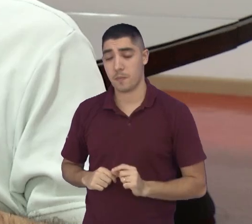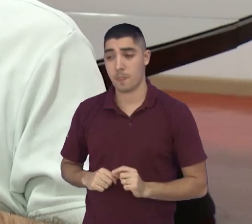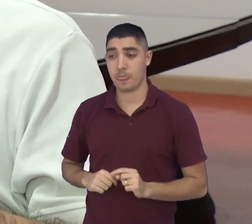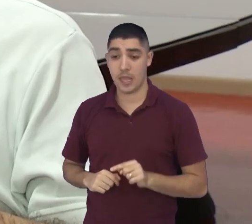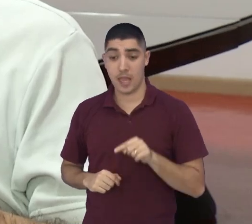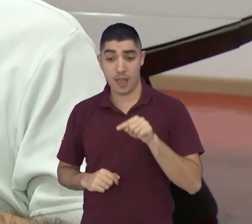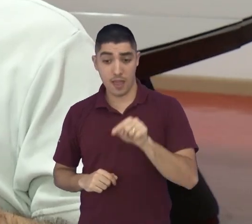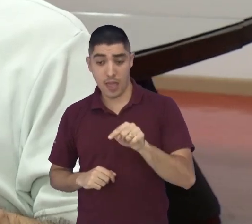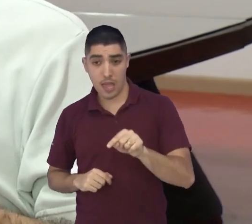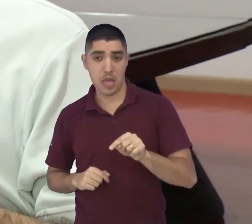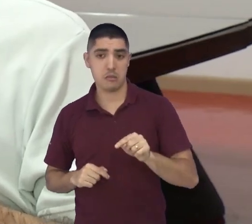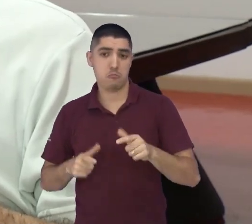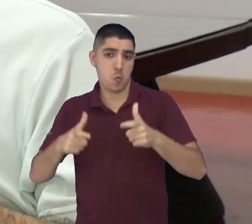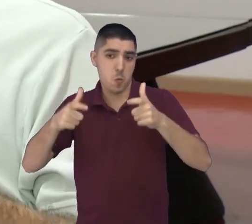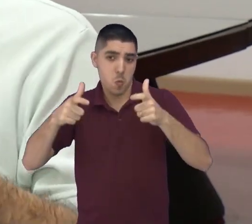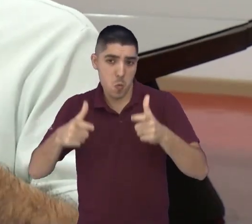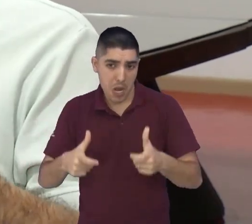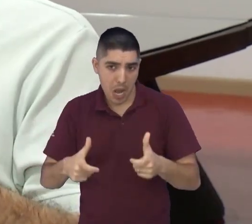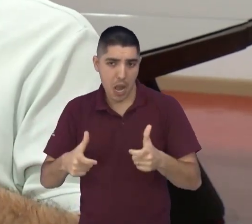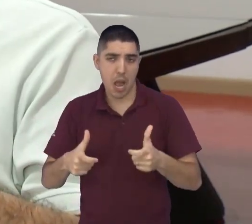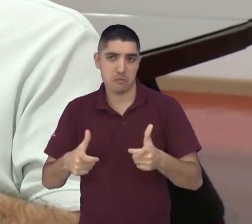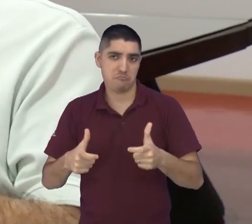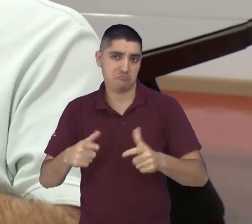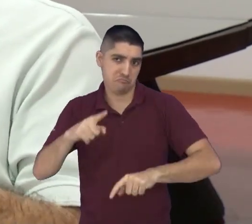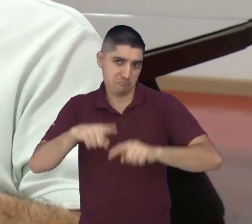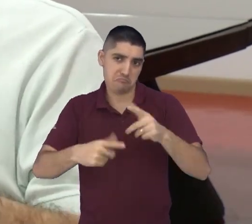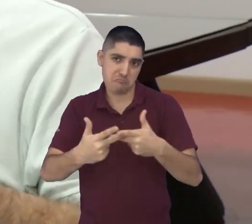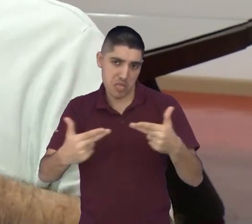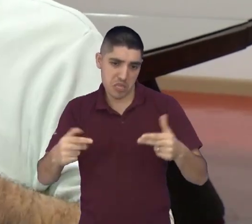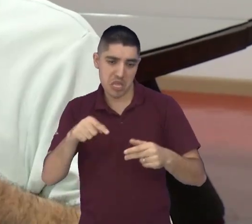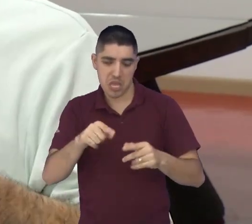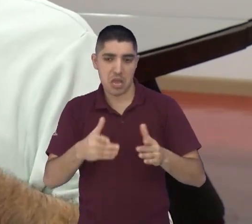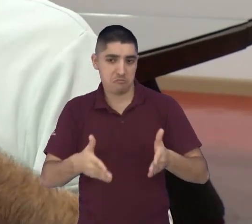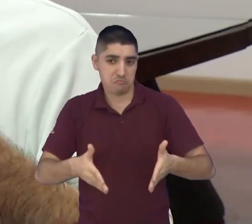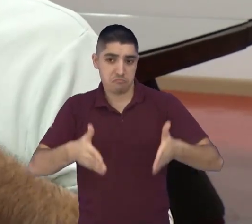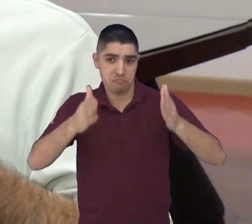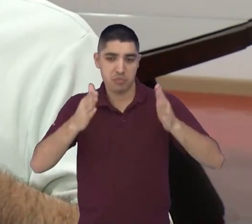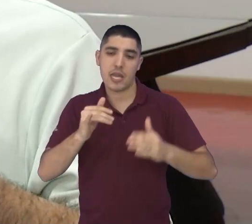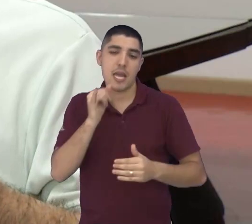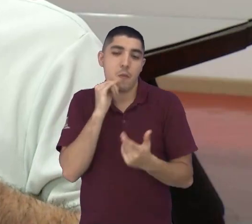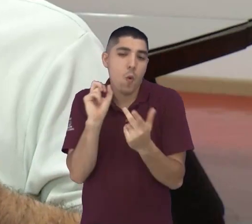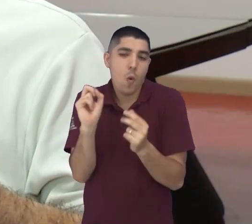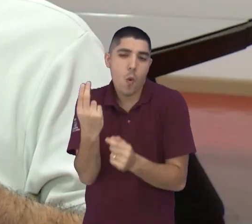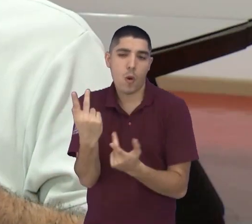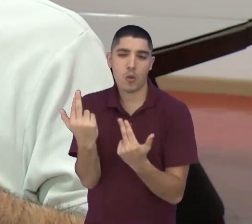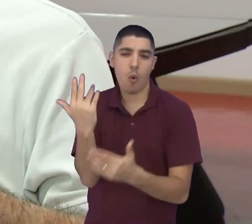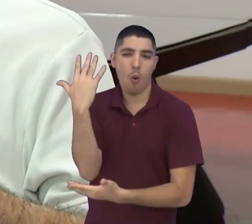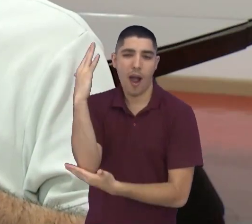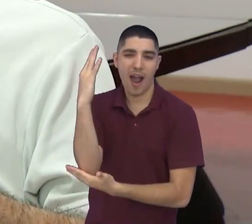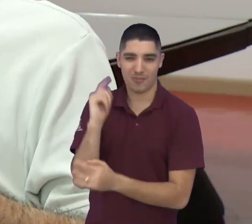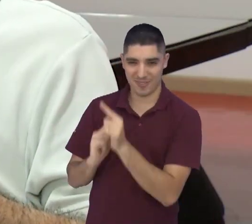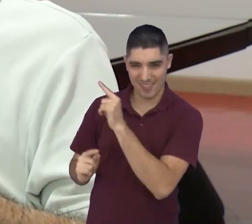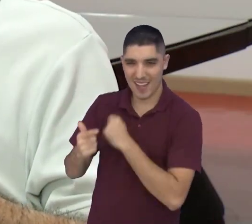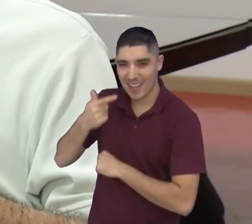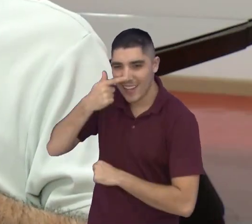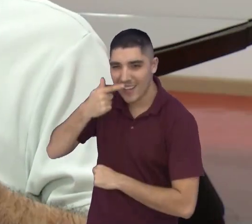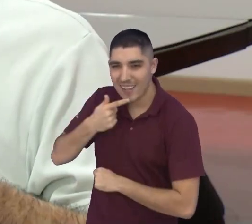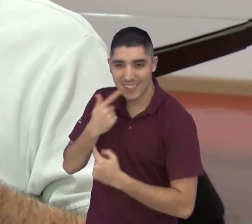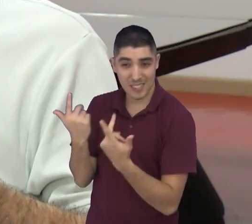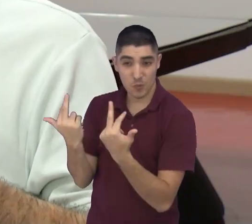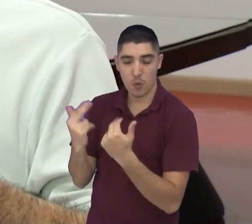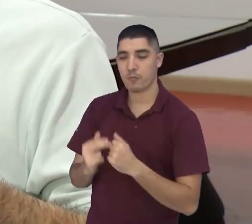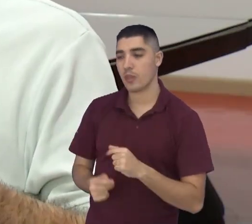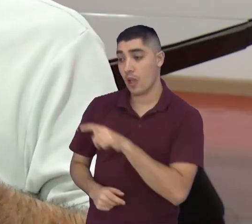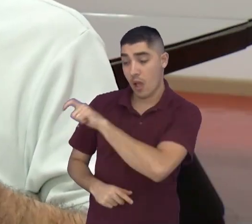aquele imóvel, ou aquela, até como o Jequitibá lá de Eugênio de Mello,